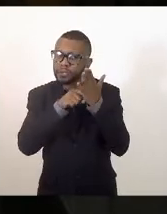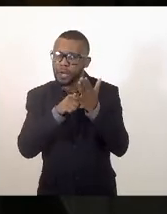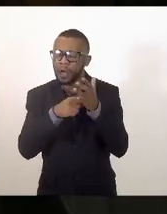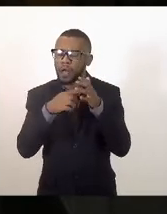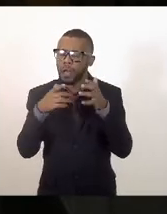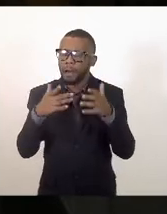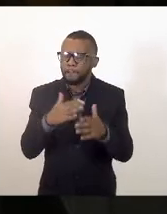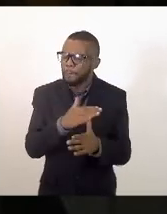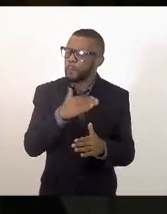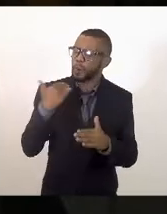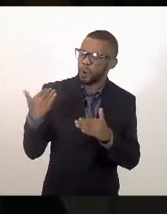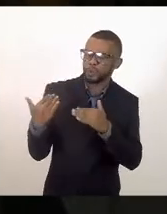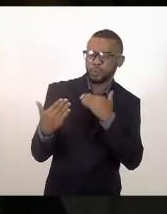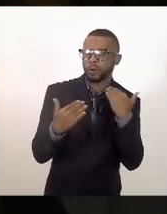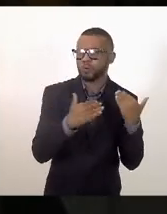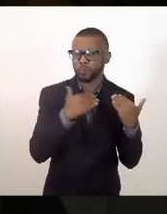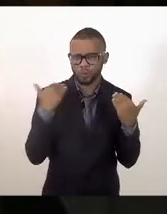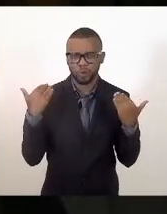Então,